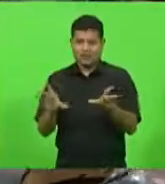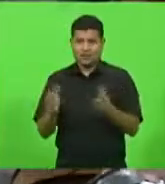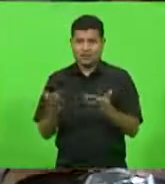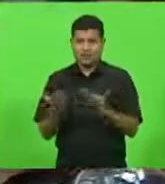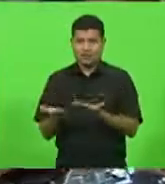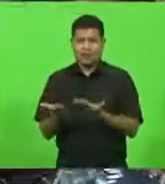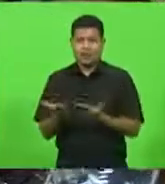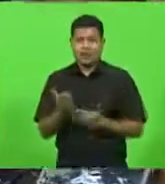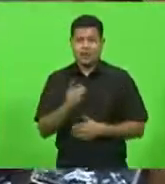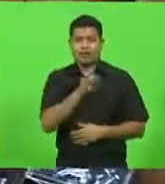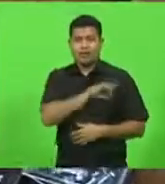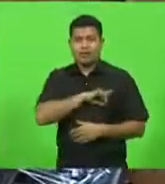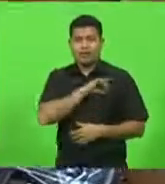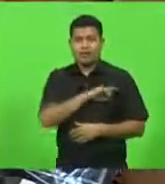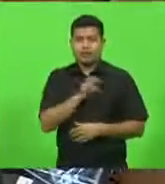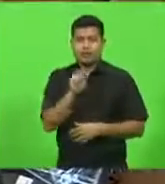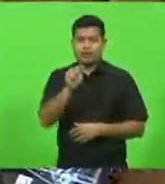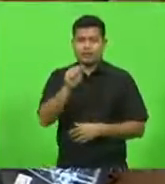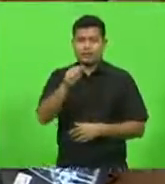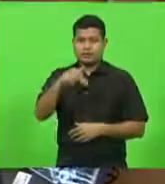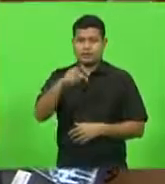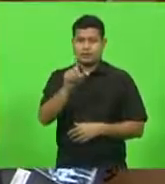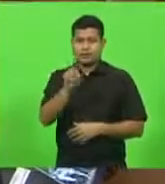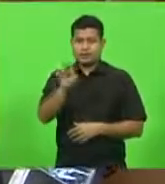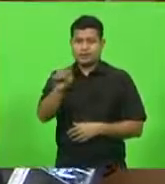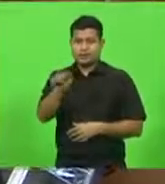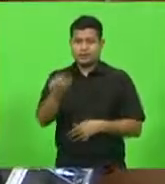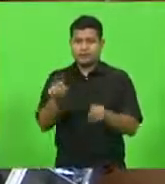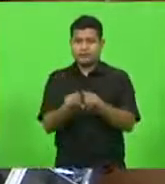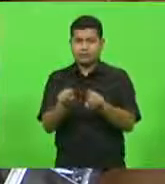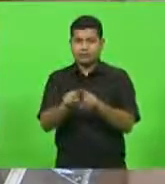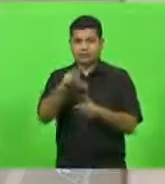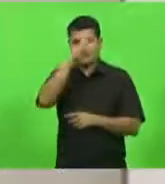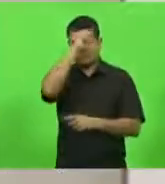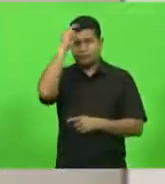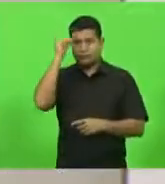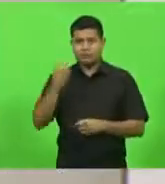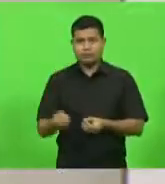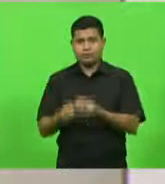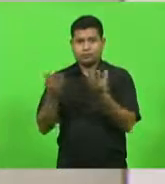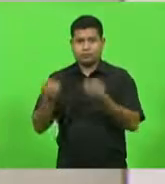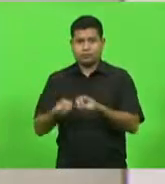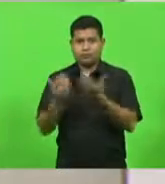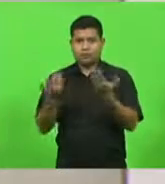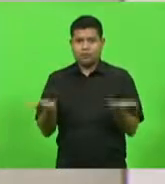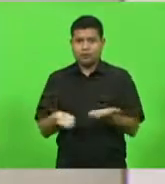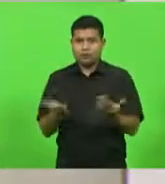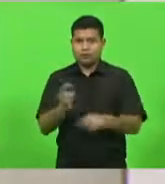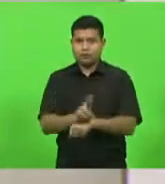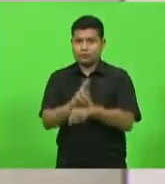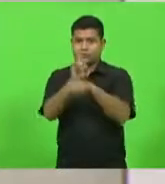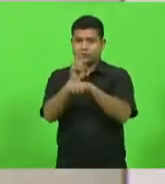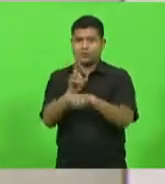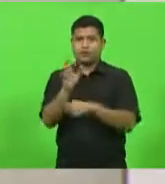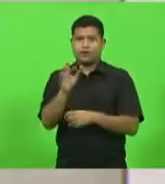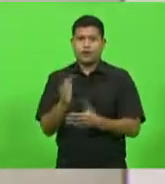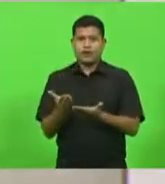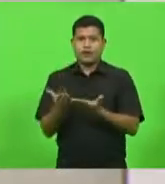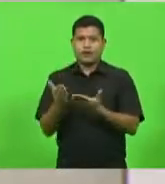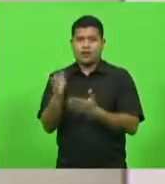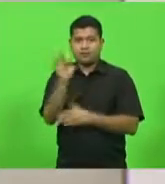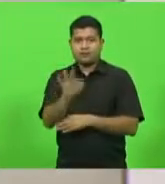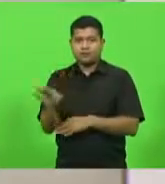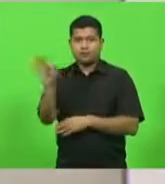Mara Pereira. Excelentíssimo senhor prefeito do município de Bombinhas, neste ato, representando a Federação Catarinense dos